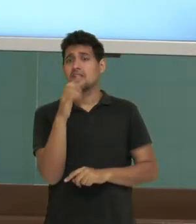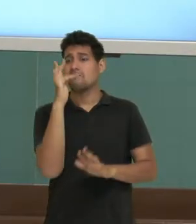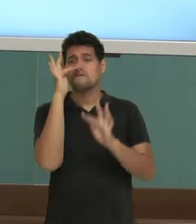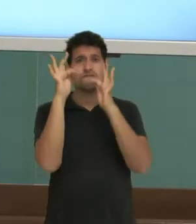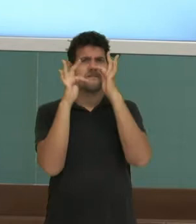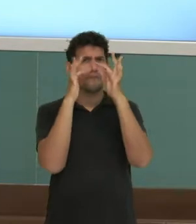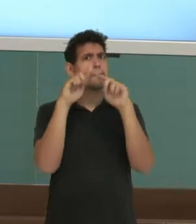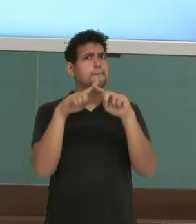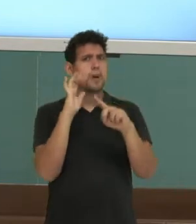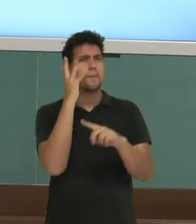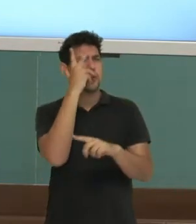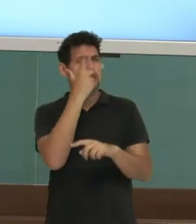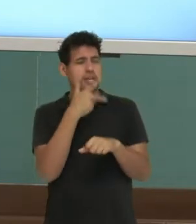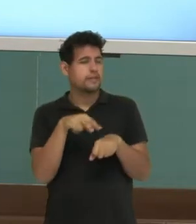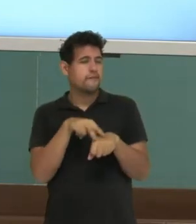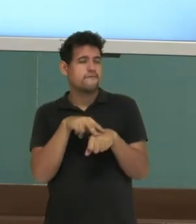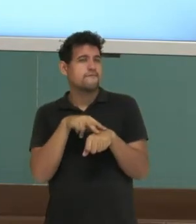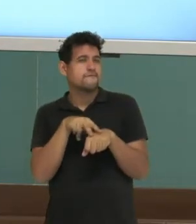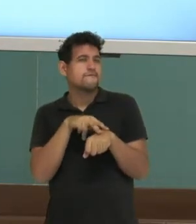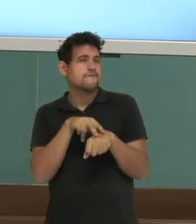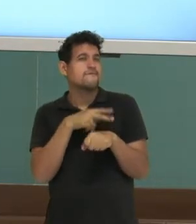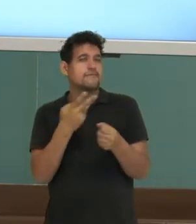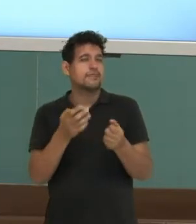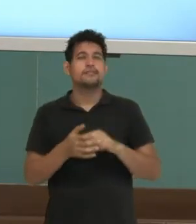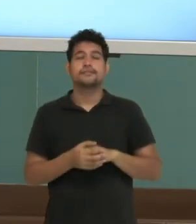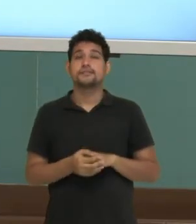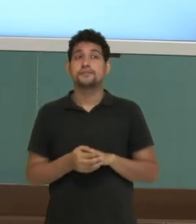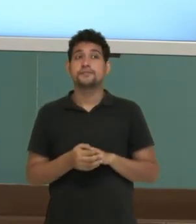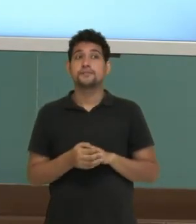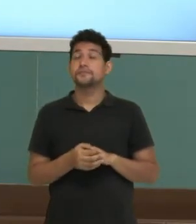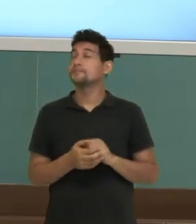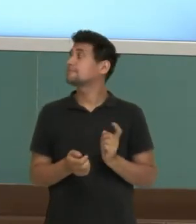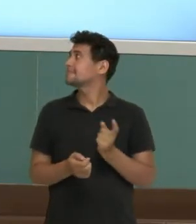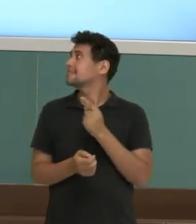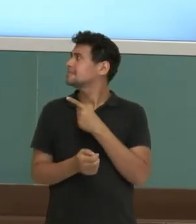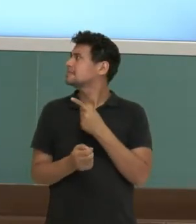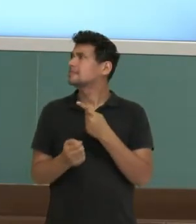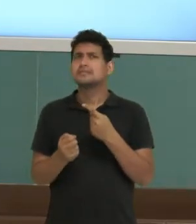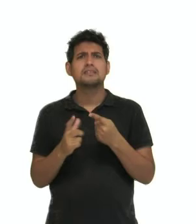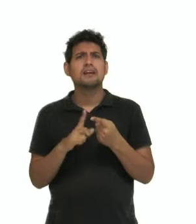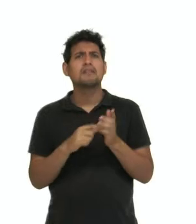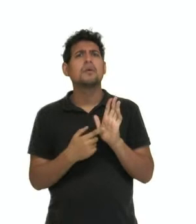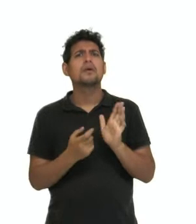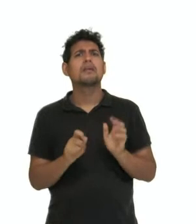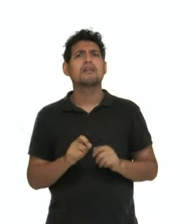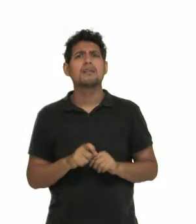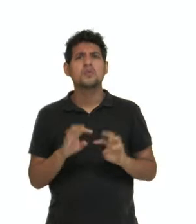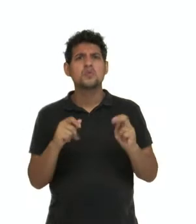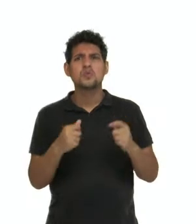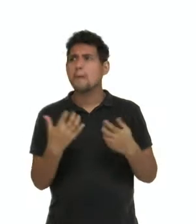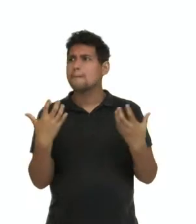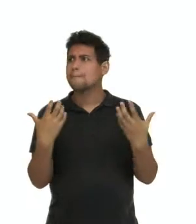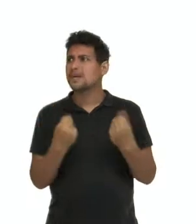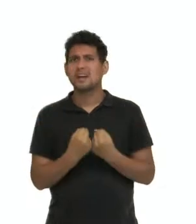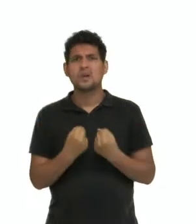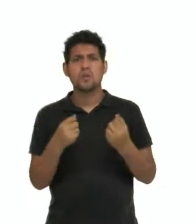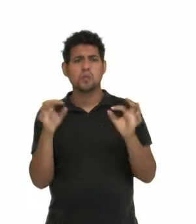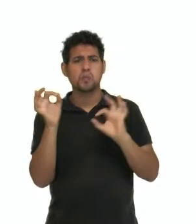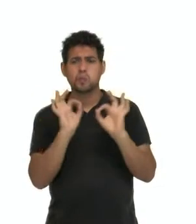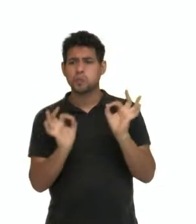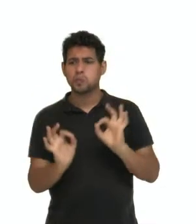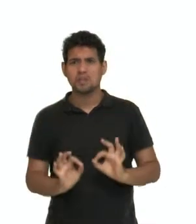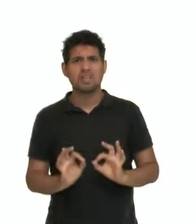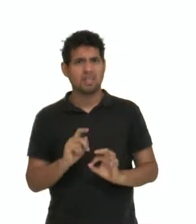muito bonitas, verdes. E nesse quadrinho aqui que eu estou apontando, tudo branco.